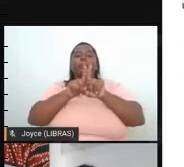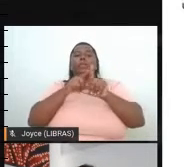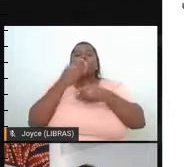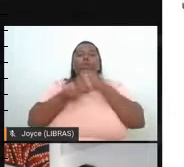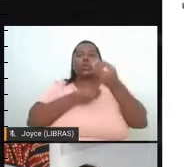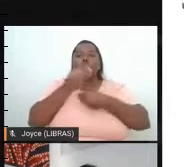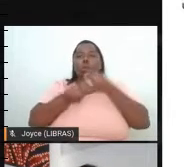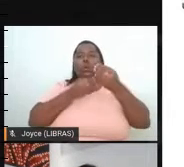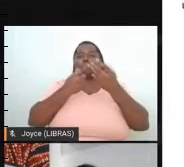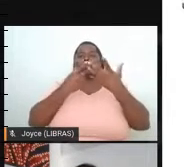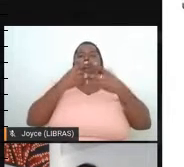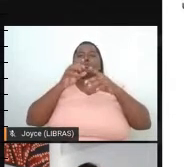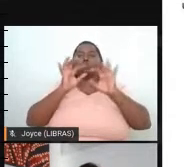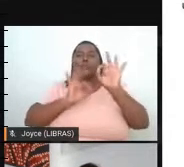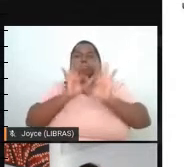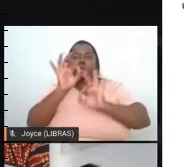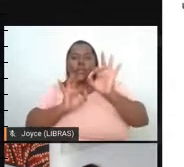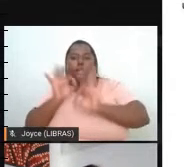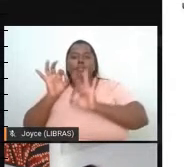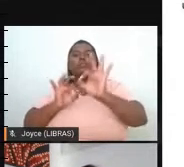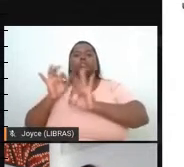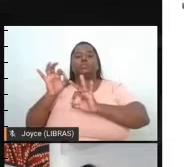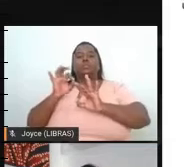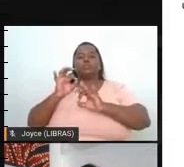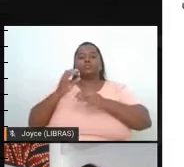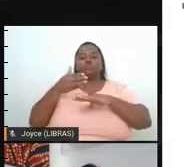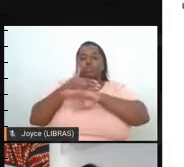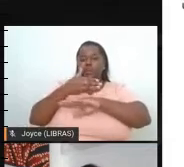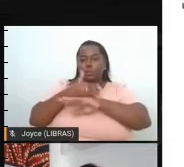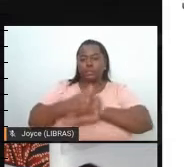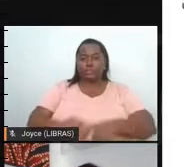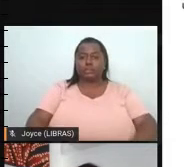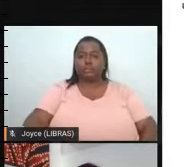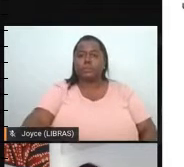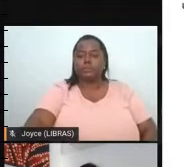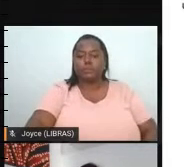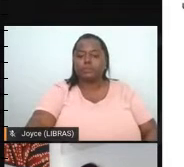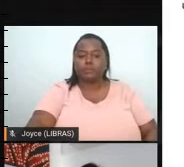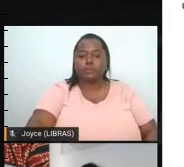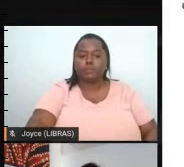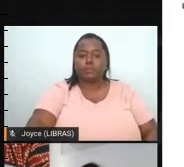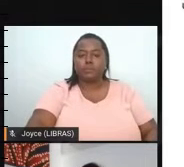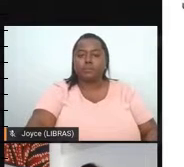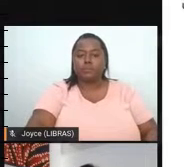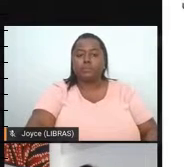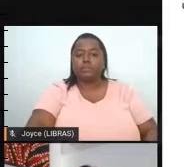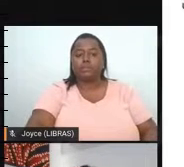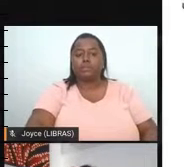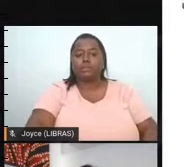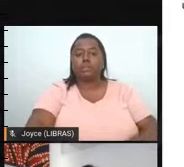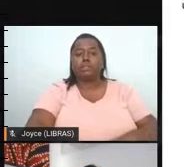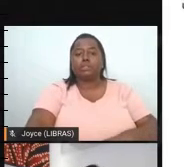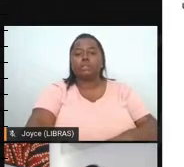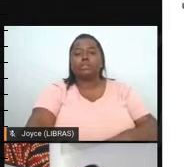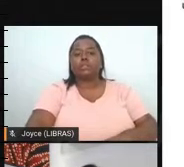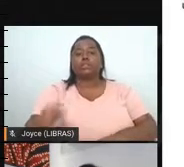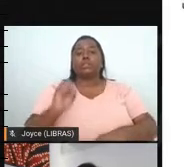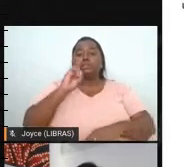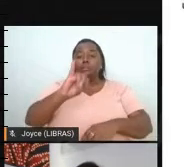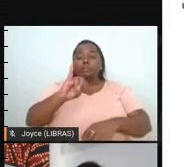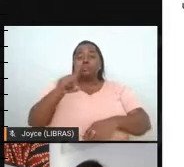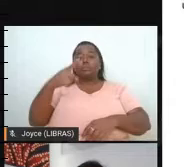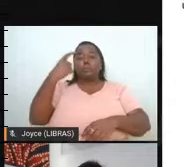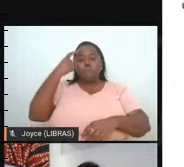tá? Essa é a proposta que a gente tem. Se a gente pensar no ensino presencial, eu colei aqui, né, um plano de aula que a